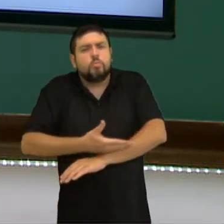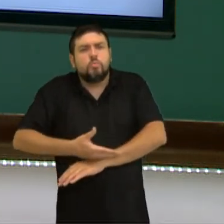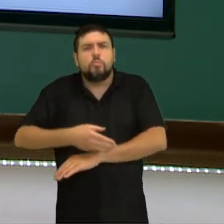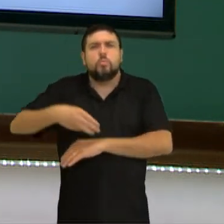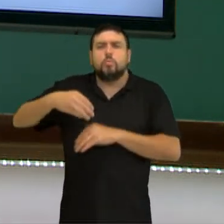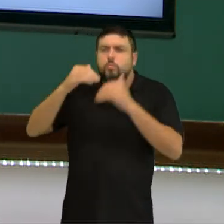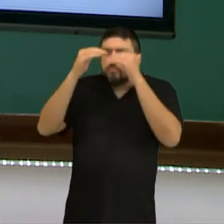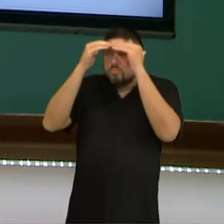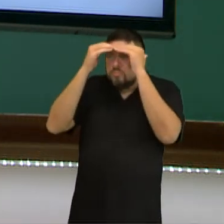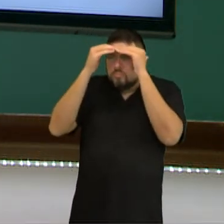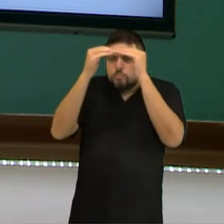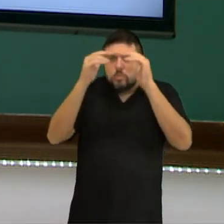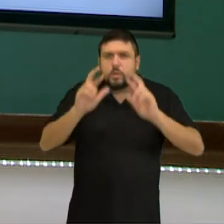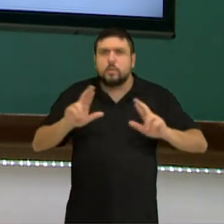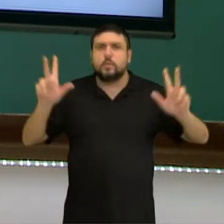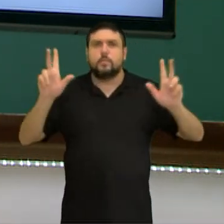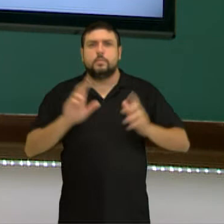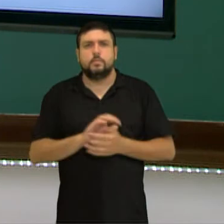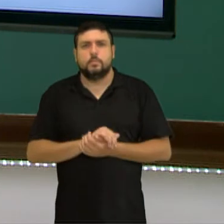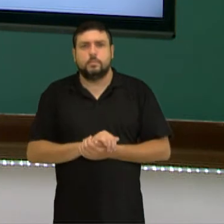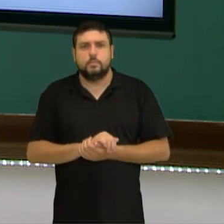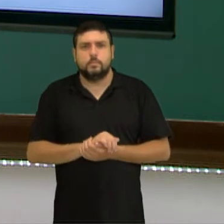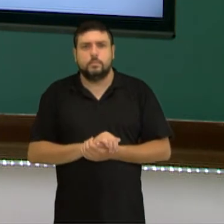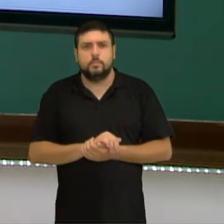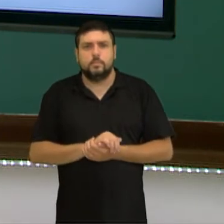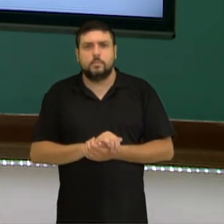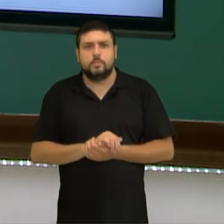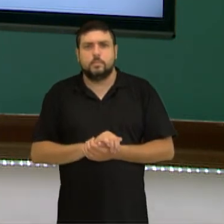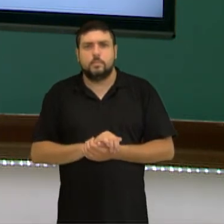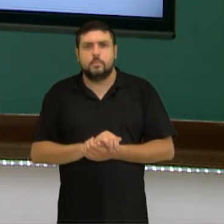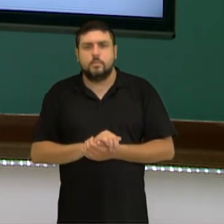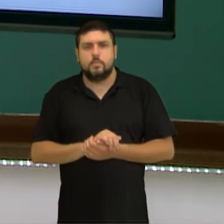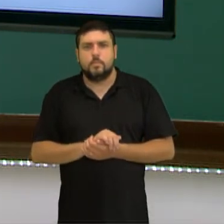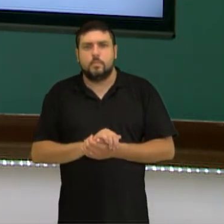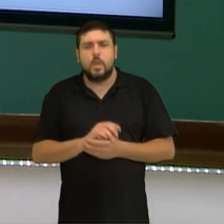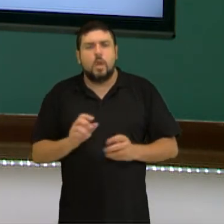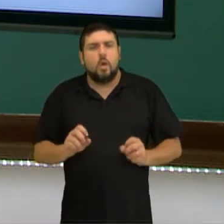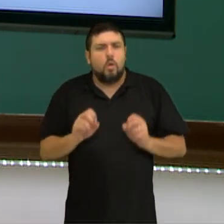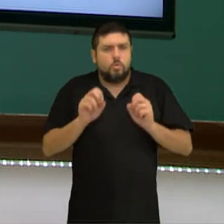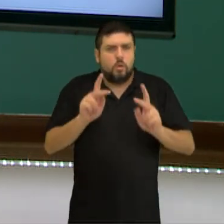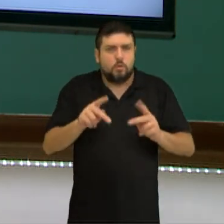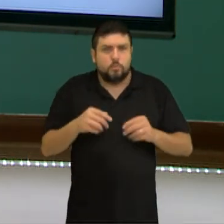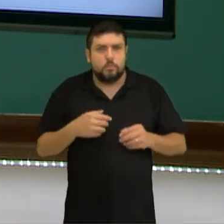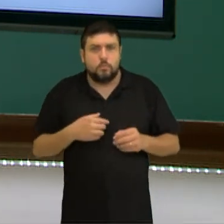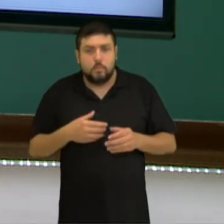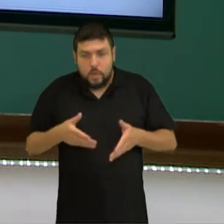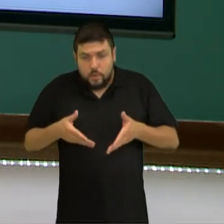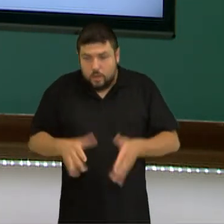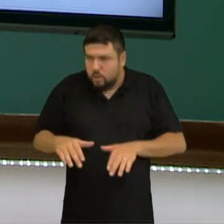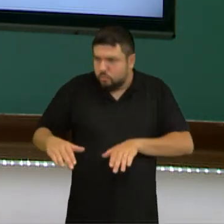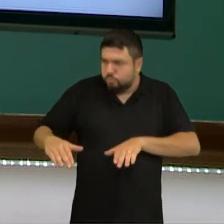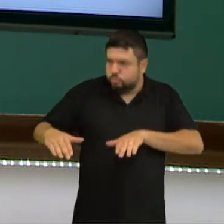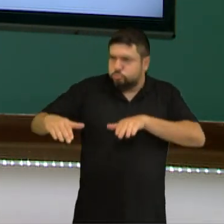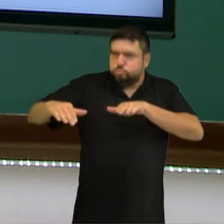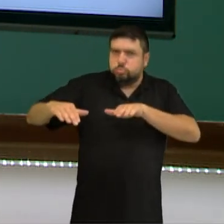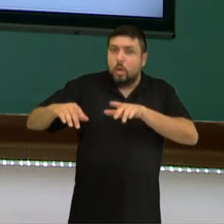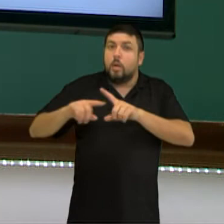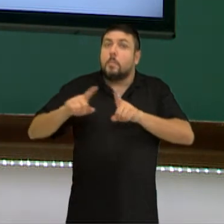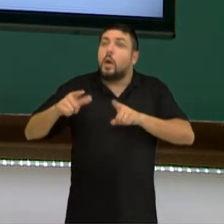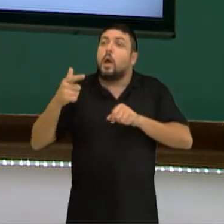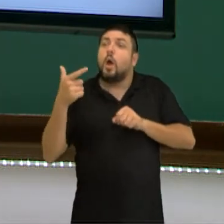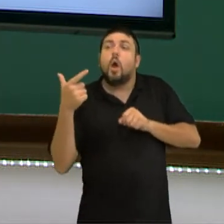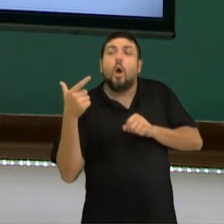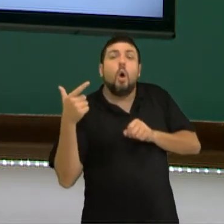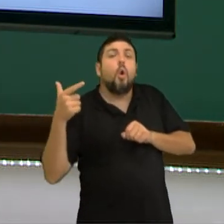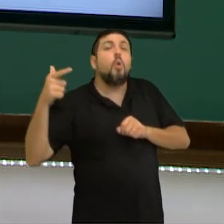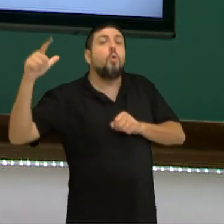diferentes. Estamos na mesma época, alguém que vive, que nasceu na mesma época que você, mas mora em outro lugar do mundo,